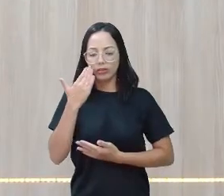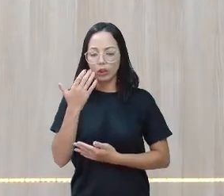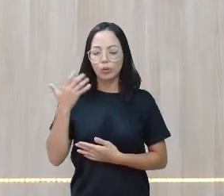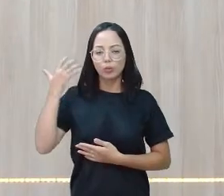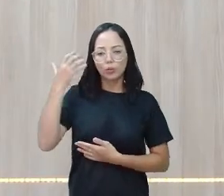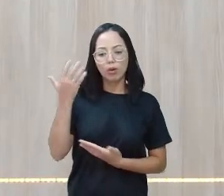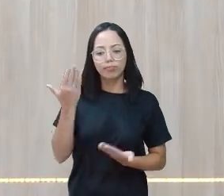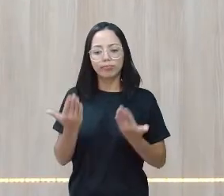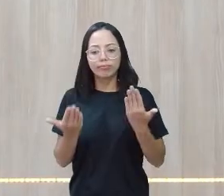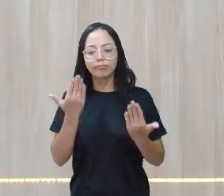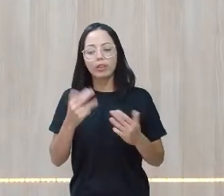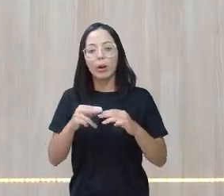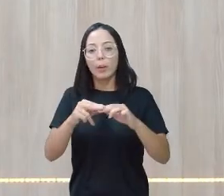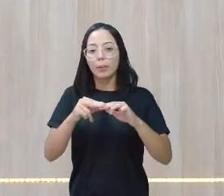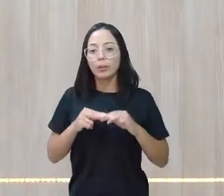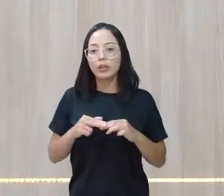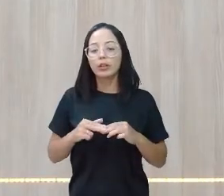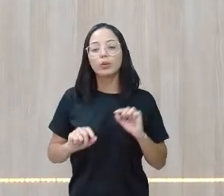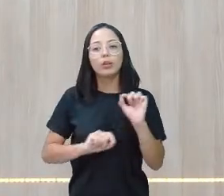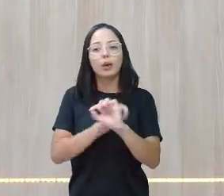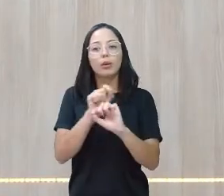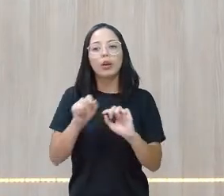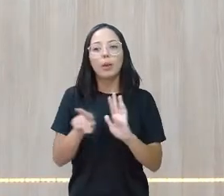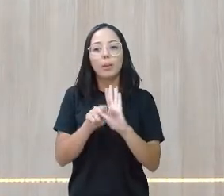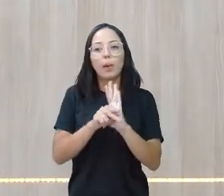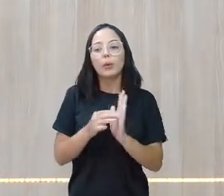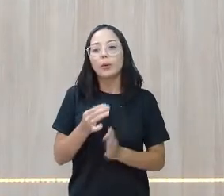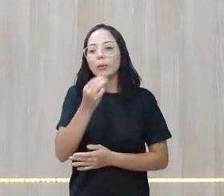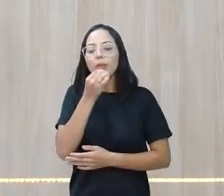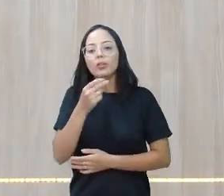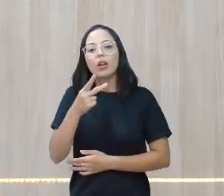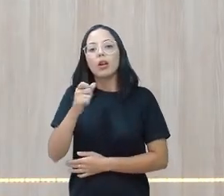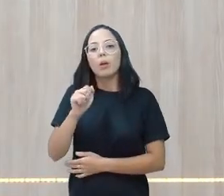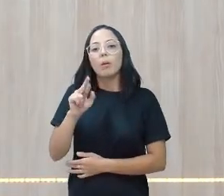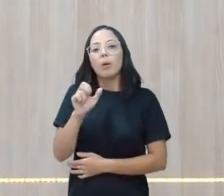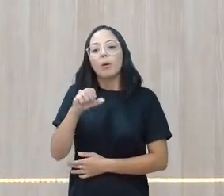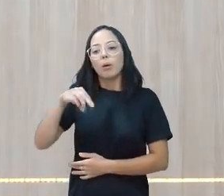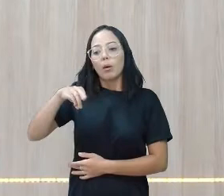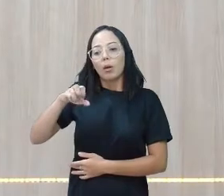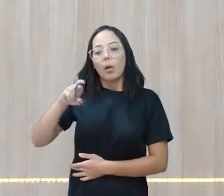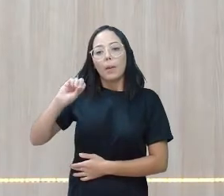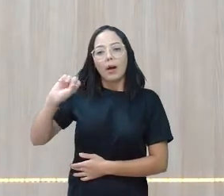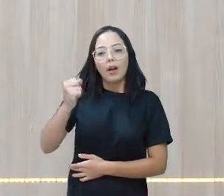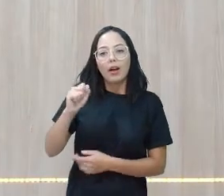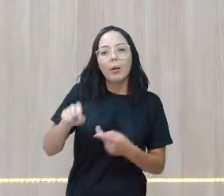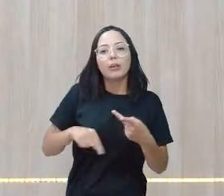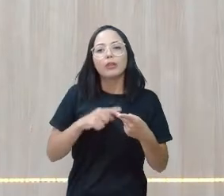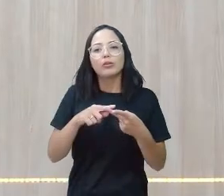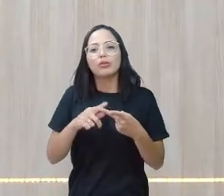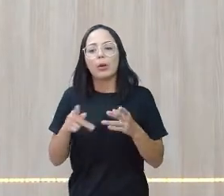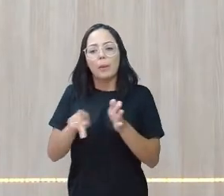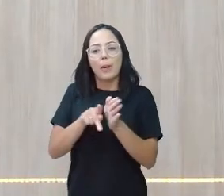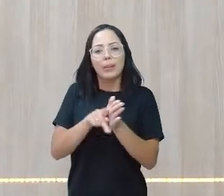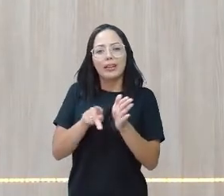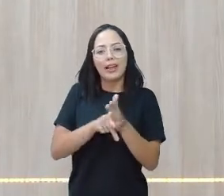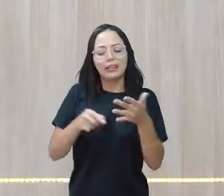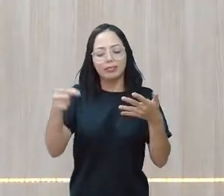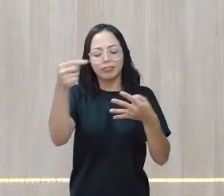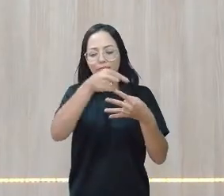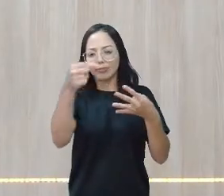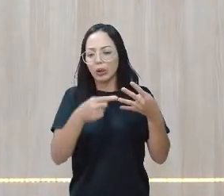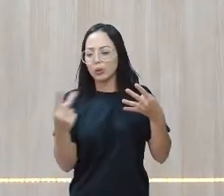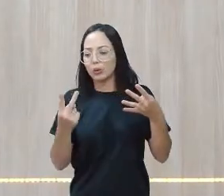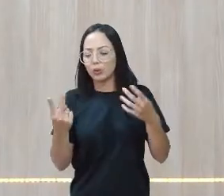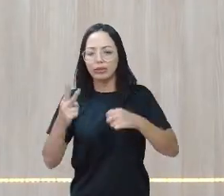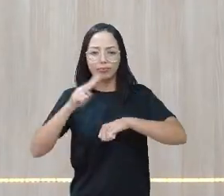si. Então, por isso que a gente chama, ora a gente chama de parâmetro, ora a gente chama de propriedade, mas são as duas